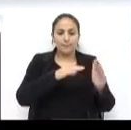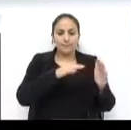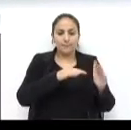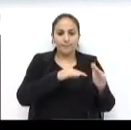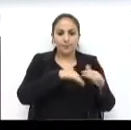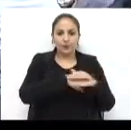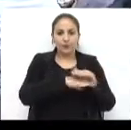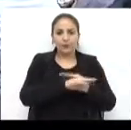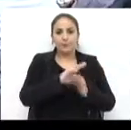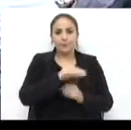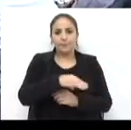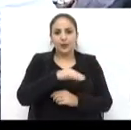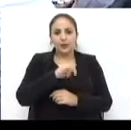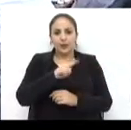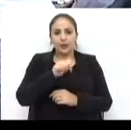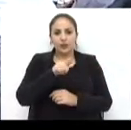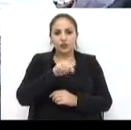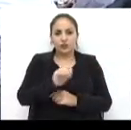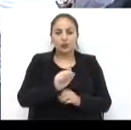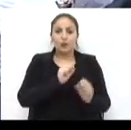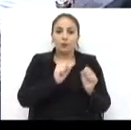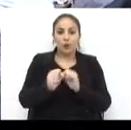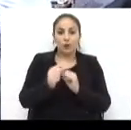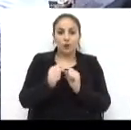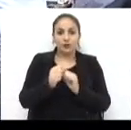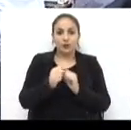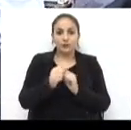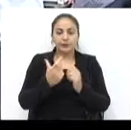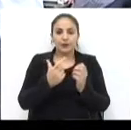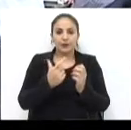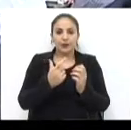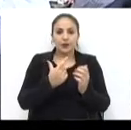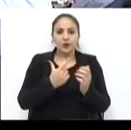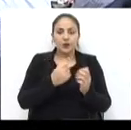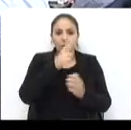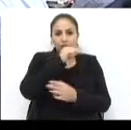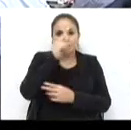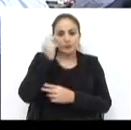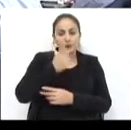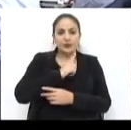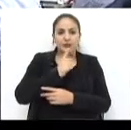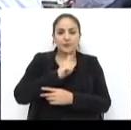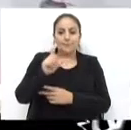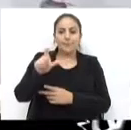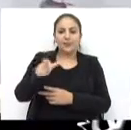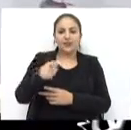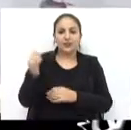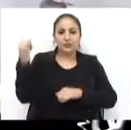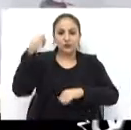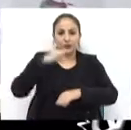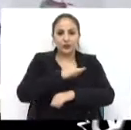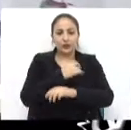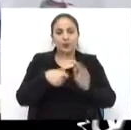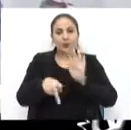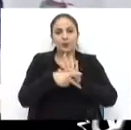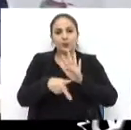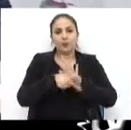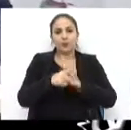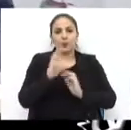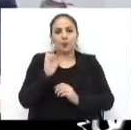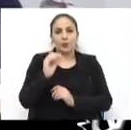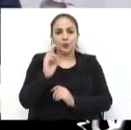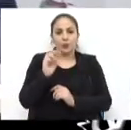vai possibilitar ao município adquirir passagens aéreas através de um bônus. Vai disponibilizar